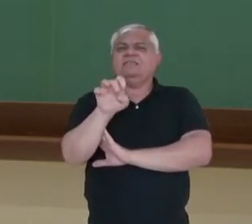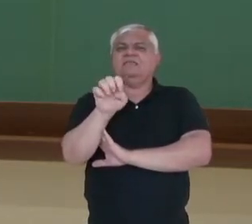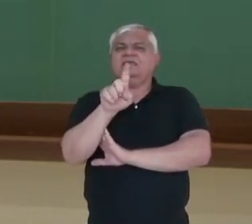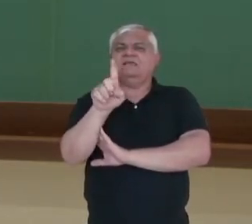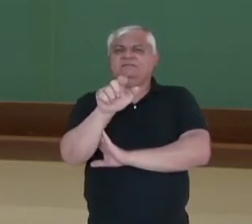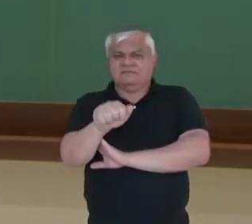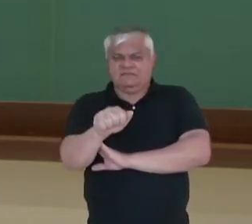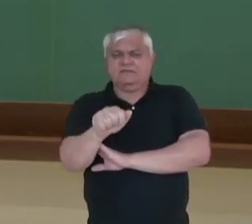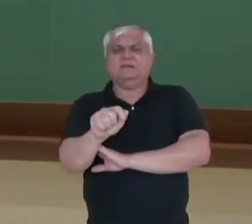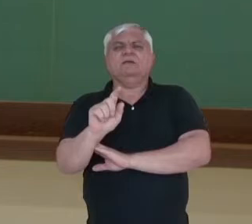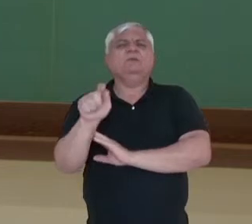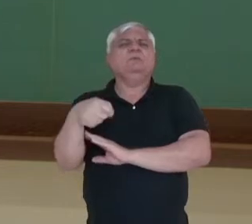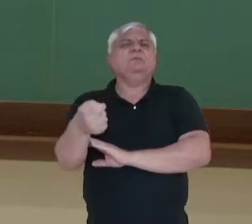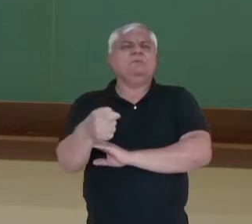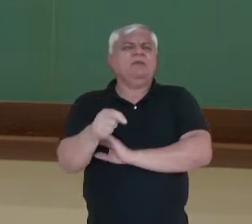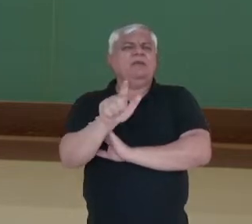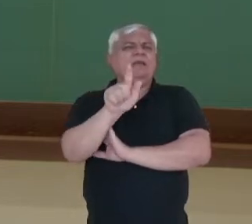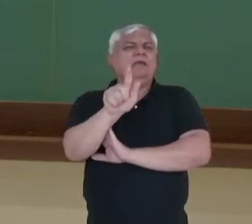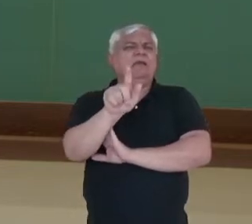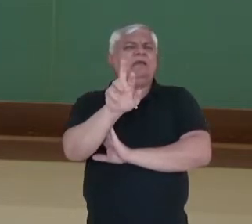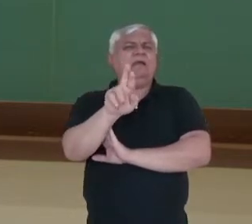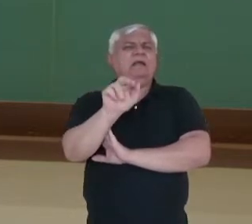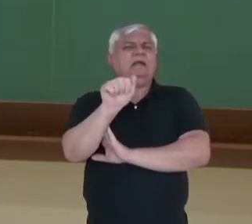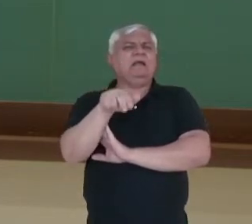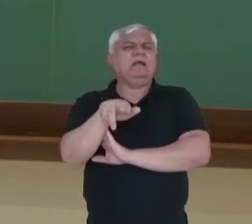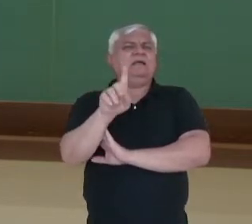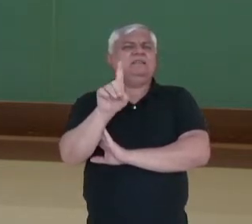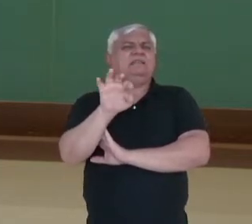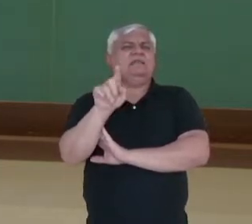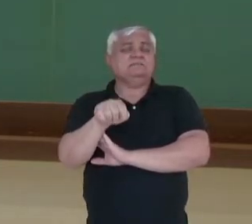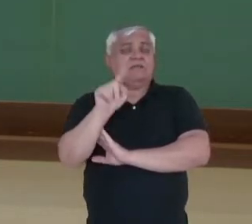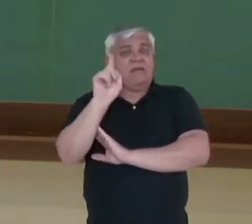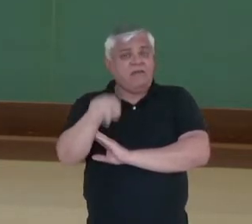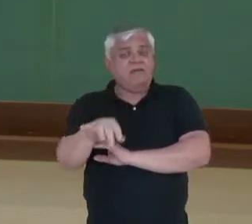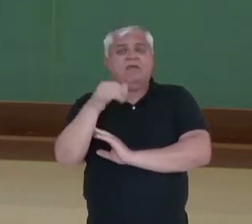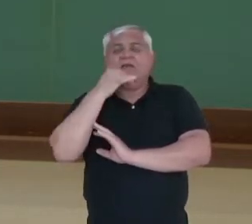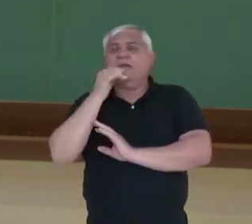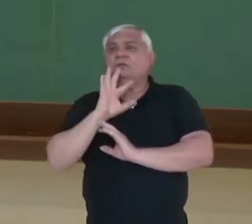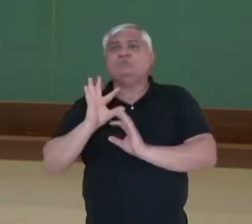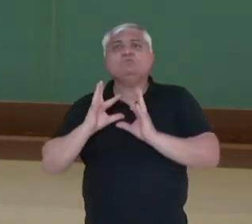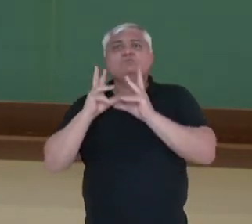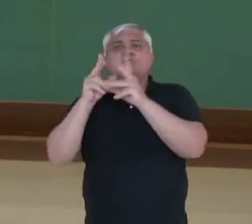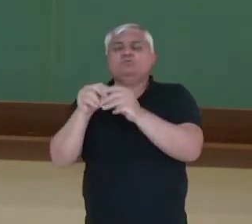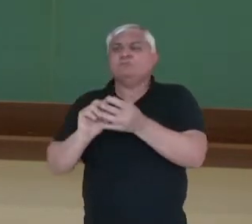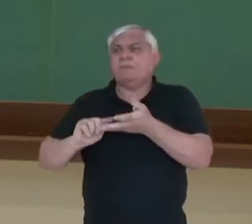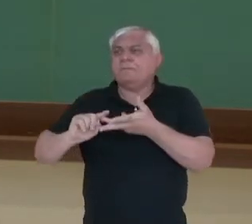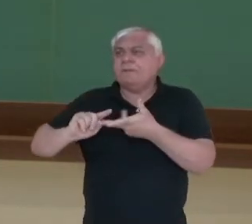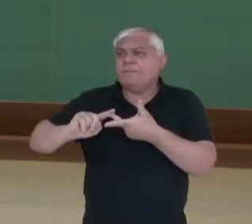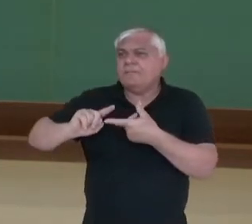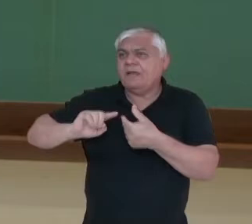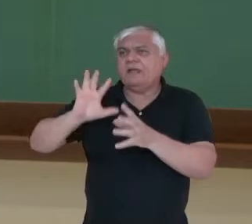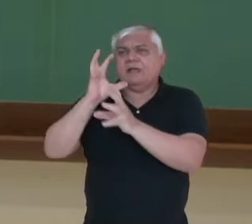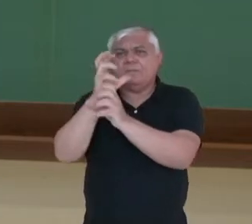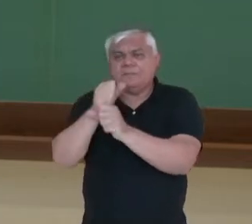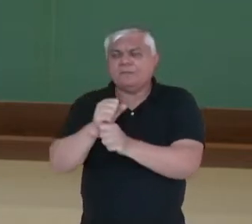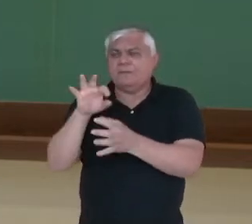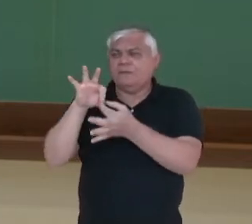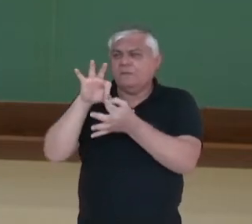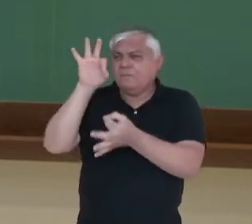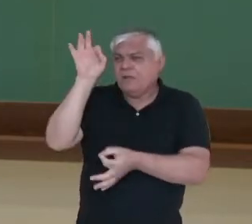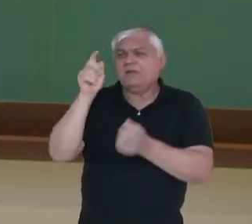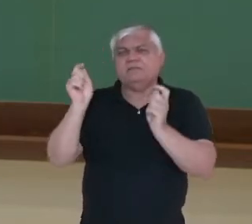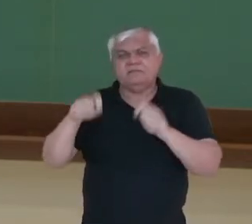proporcionais. Lembra o que são grandezas? Grandezas é tudo aquilo que a gente pode contar, medir. Por